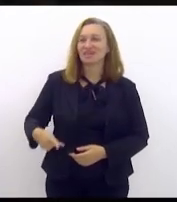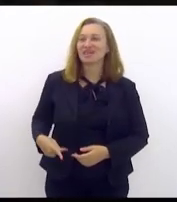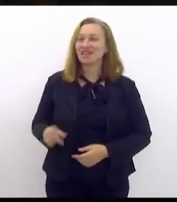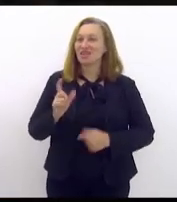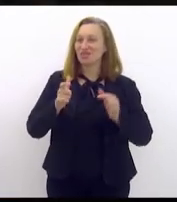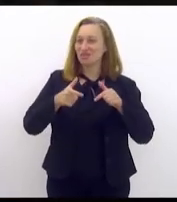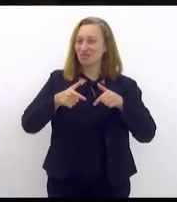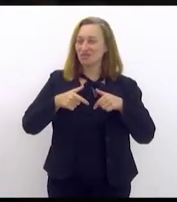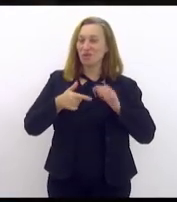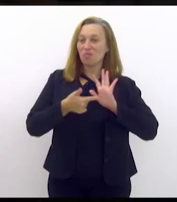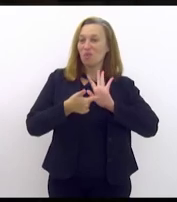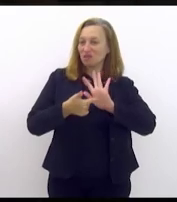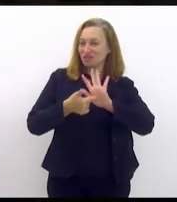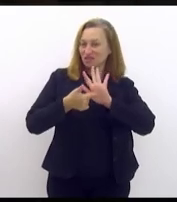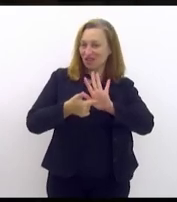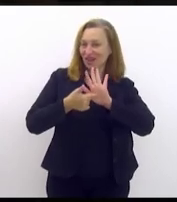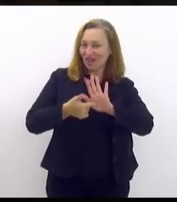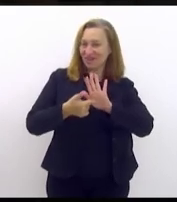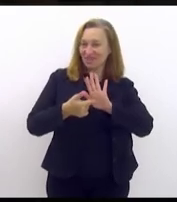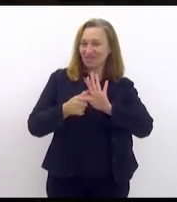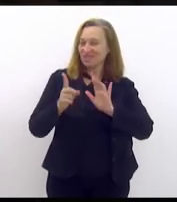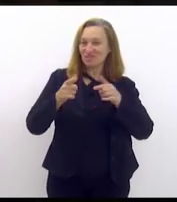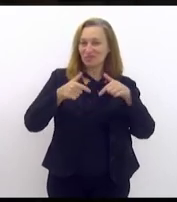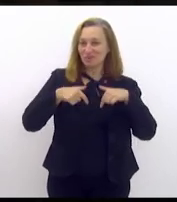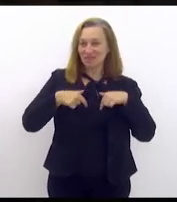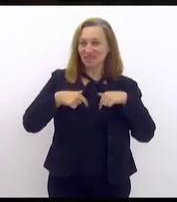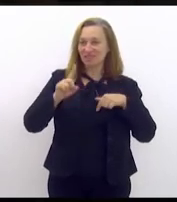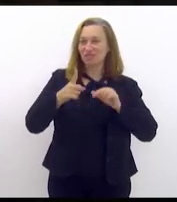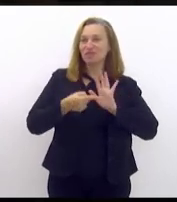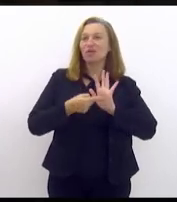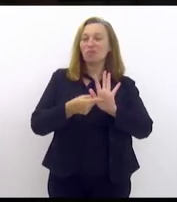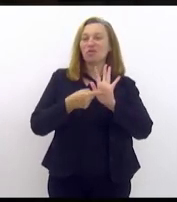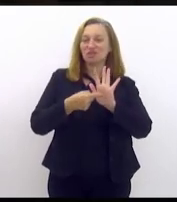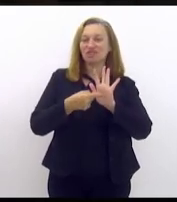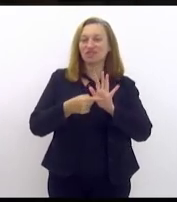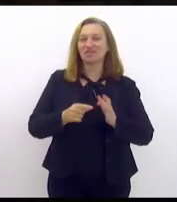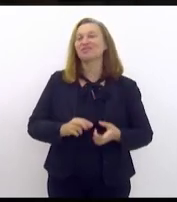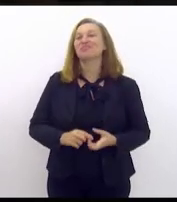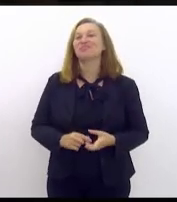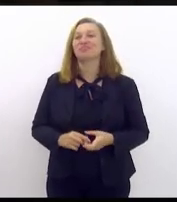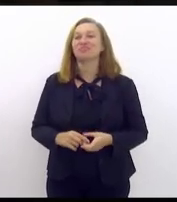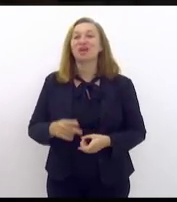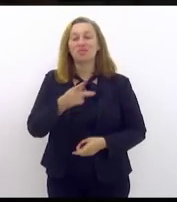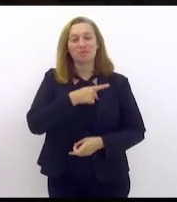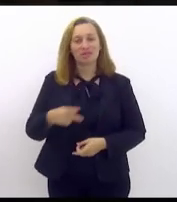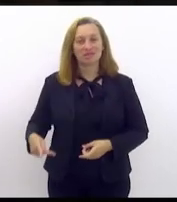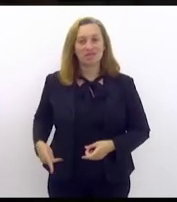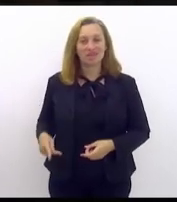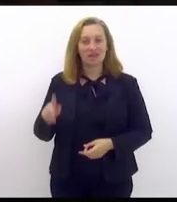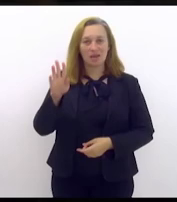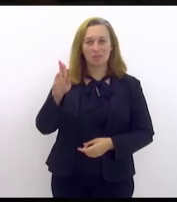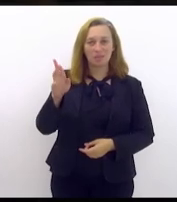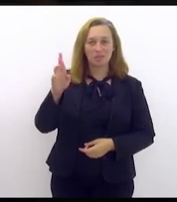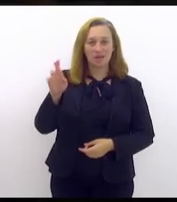botar, não, mas vou mostrar. Senhor presidente, ele não vai botar a medalha, mas vai mostrar. Está aqui, presidente Brazão.